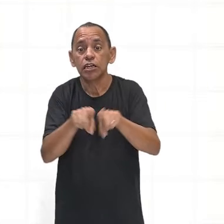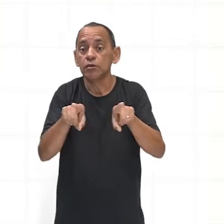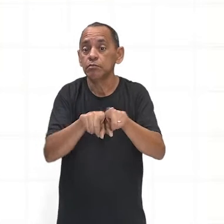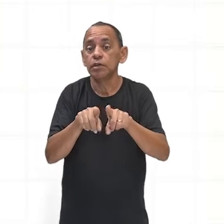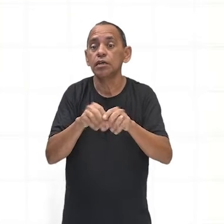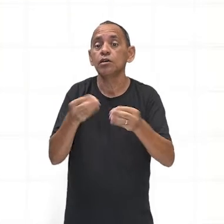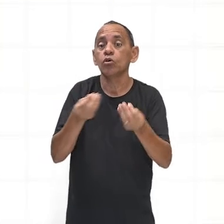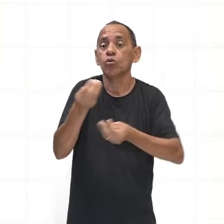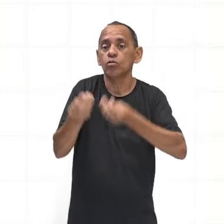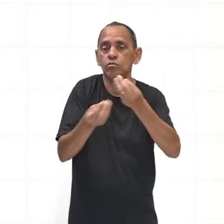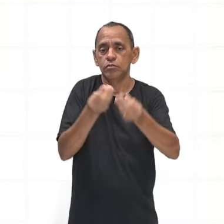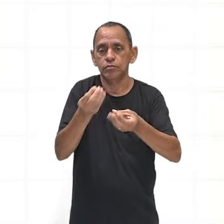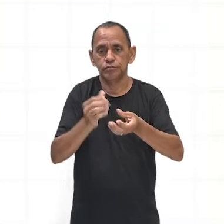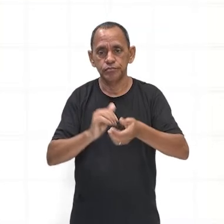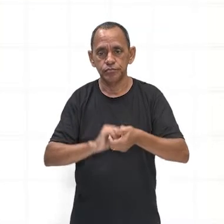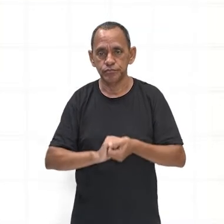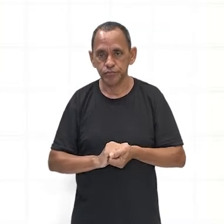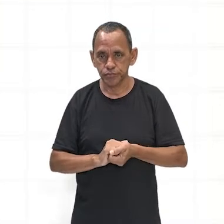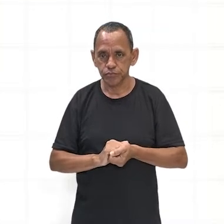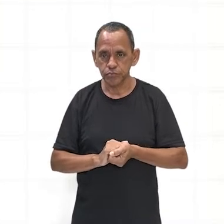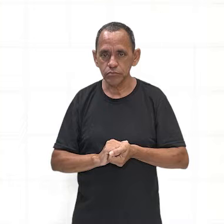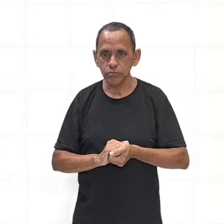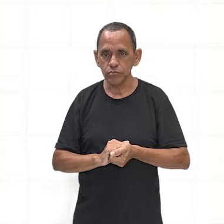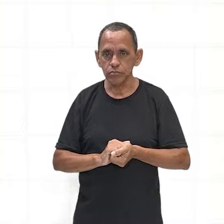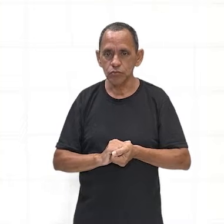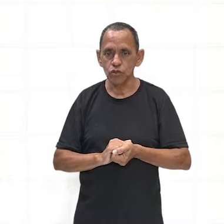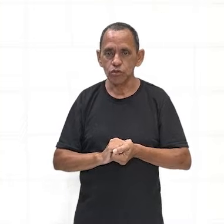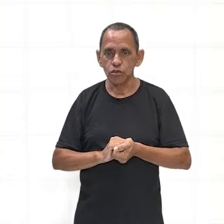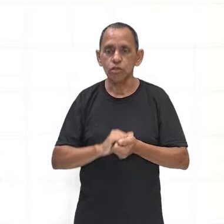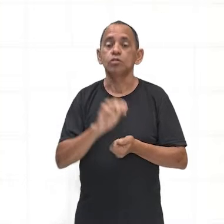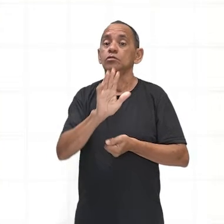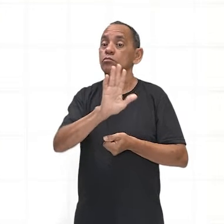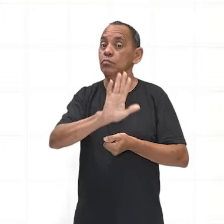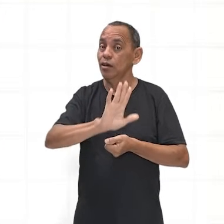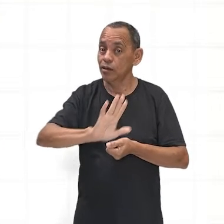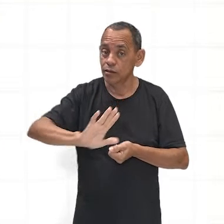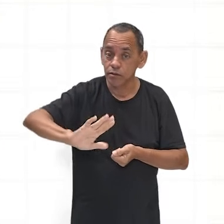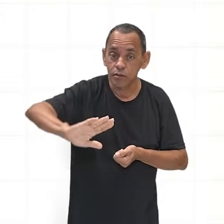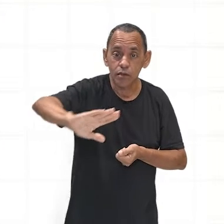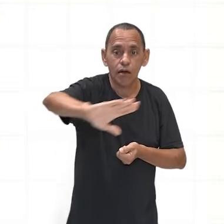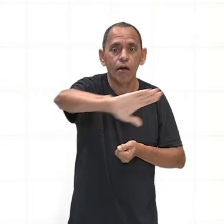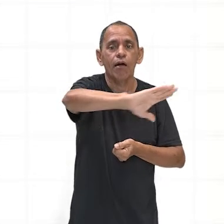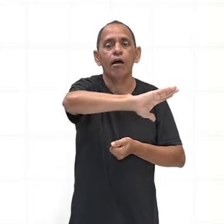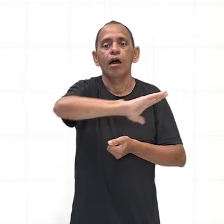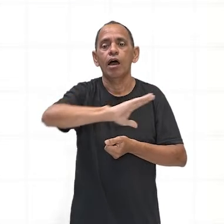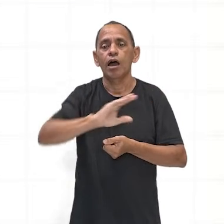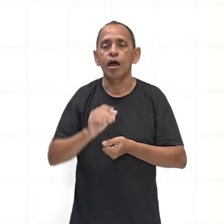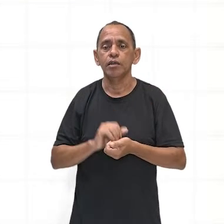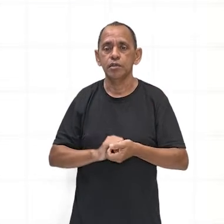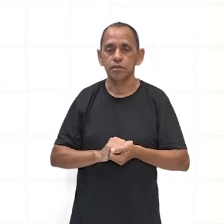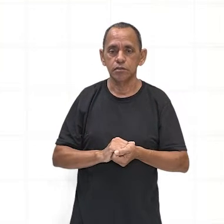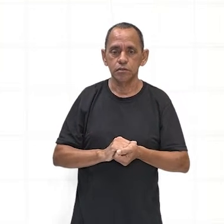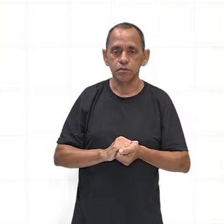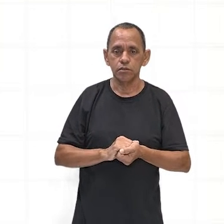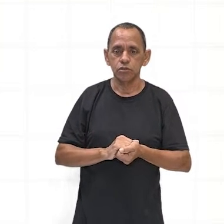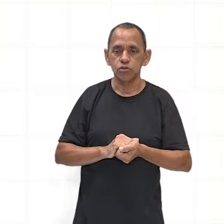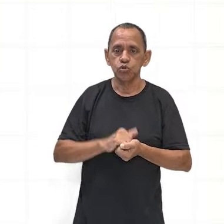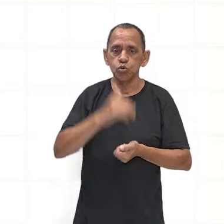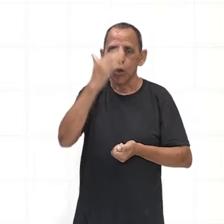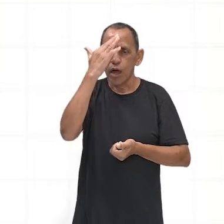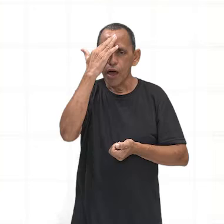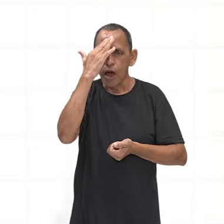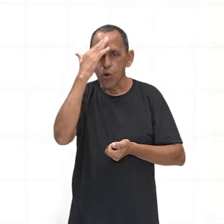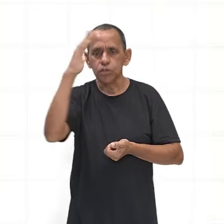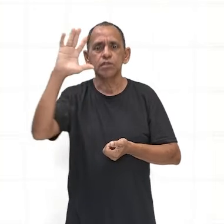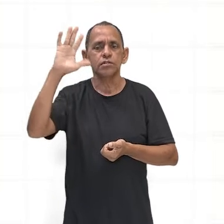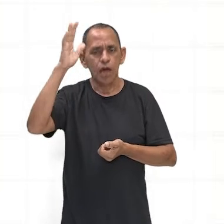também em uma dimensão ritual e espiritual. E a aplicação da matemática entrava ali dentro de um